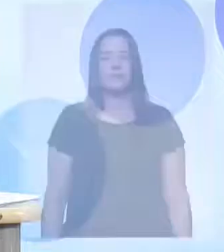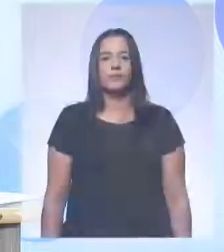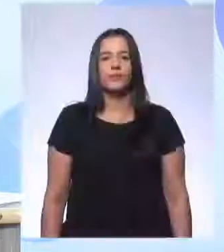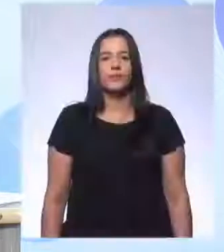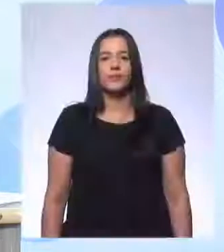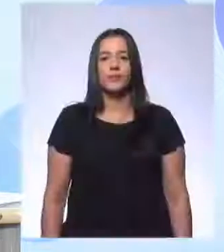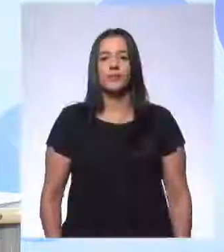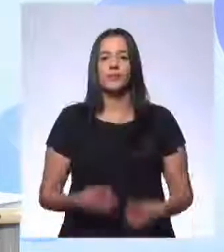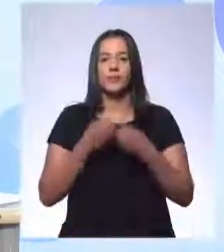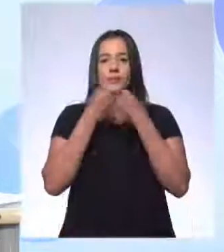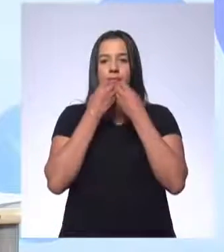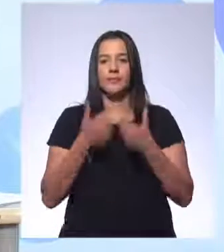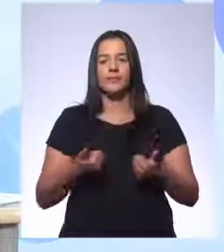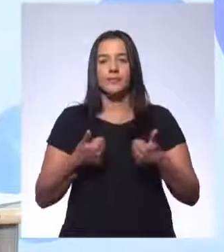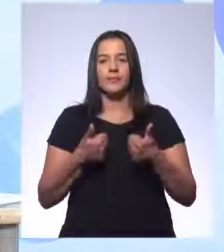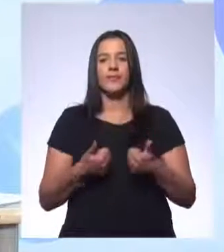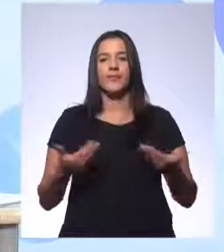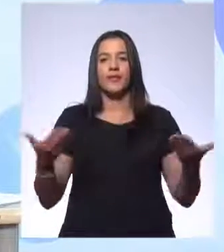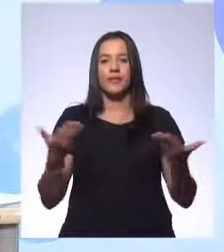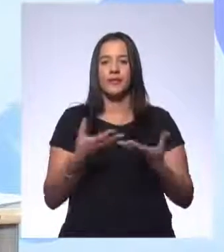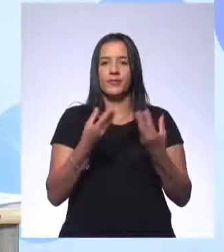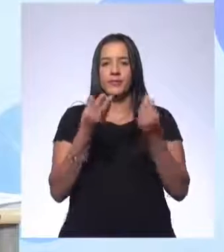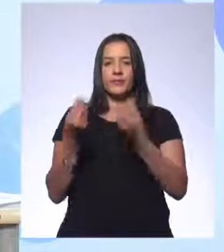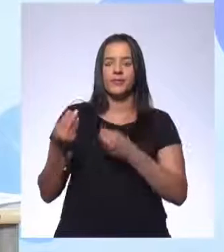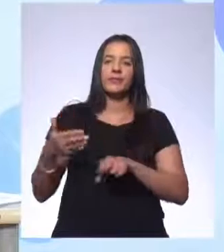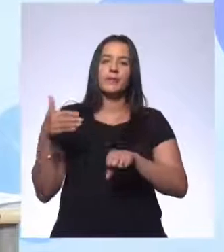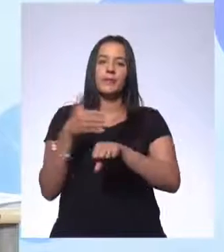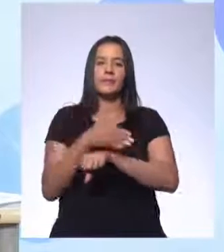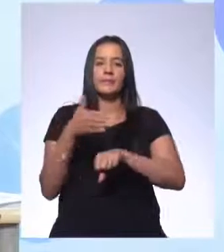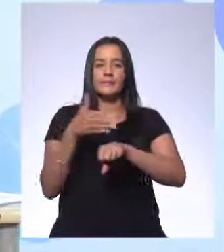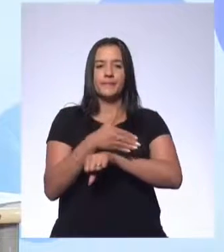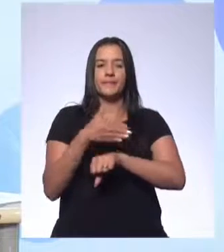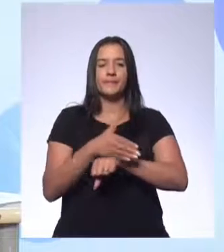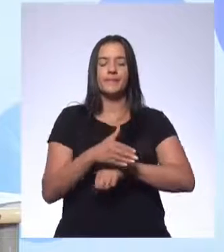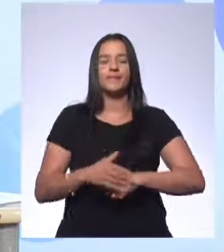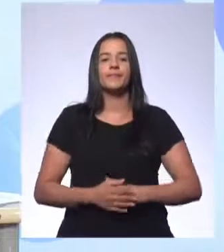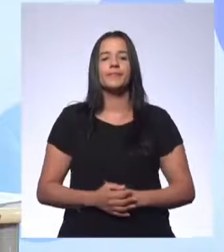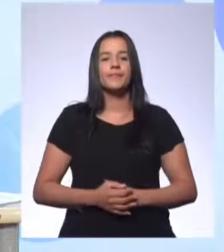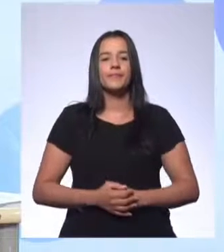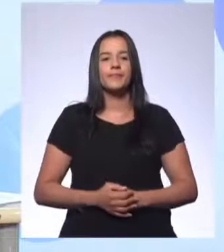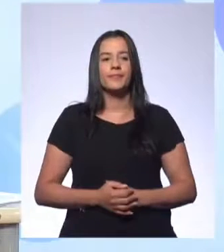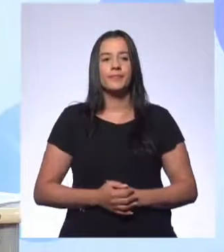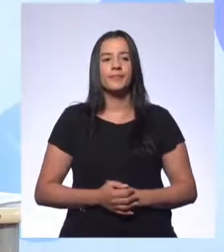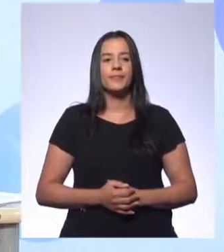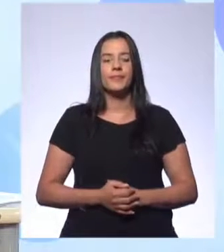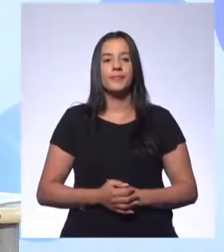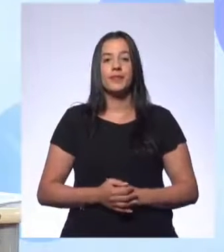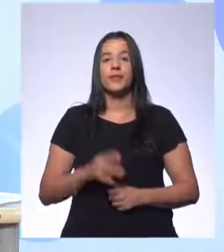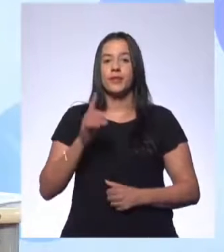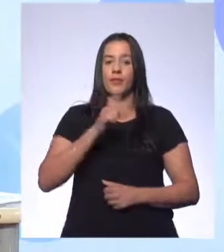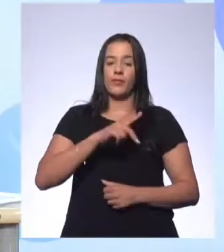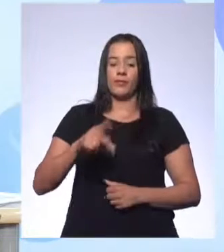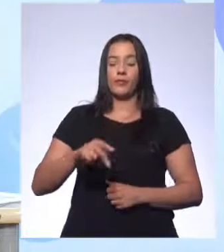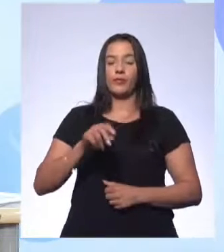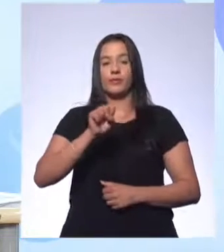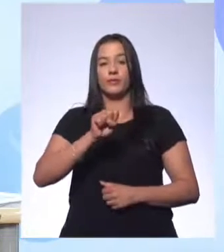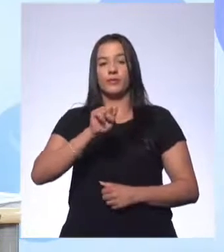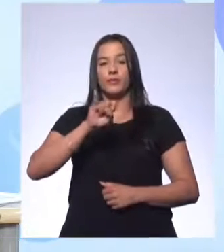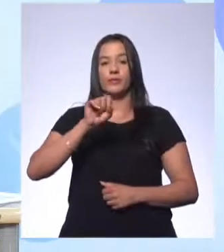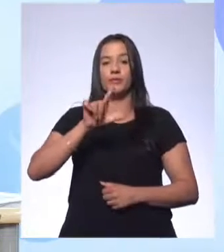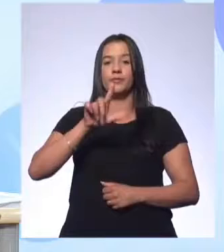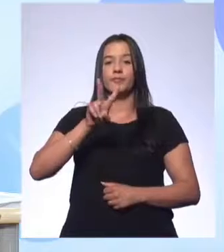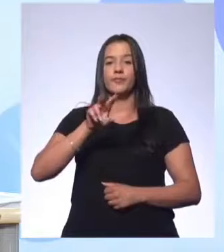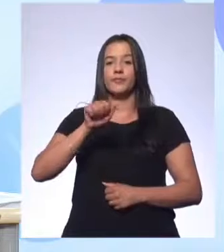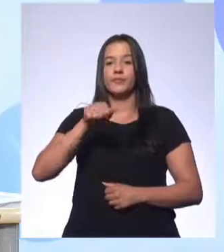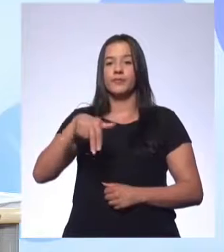Muito bem, professor. Muitas participações aqui. A professora Silvana colocou assim, ó,